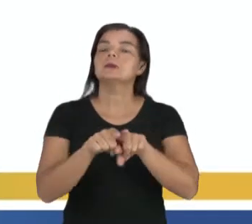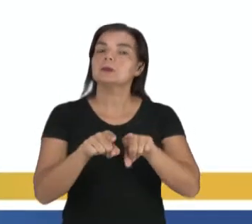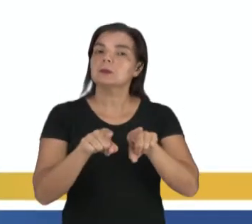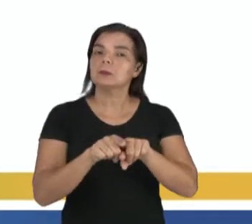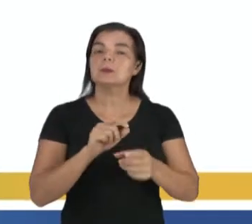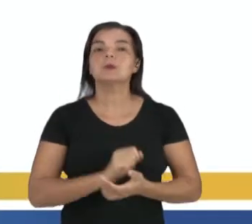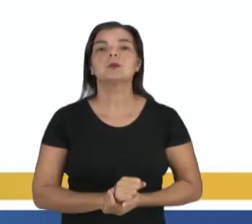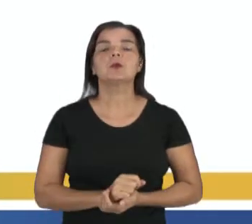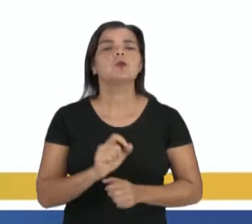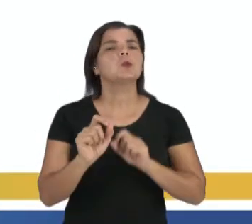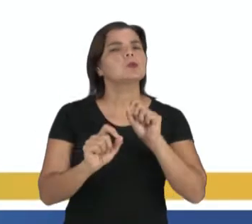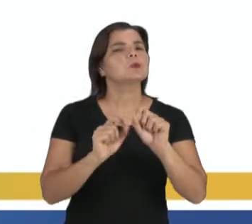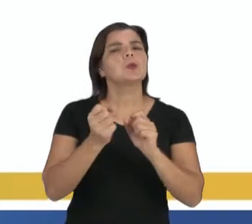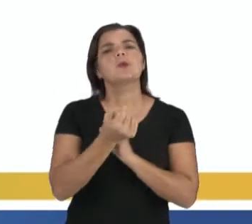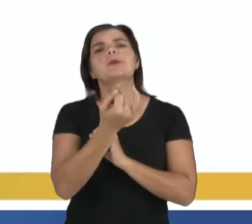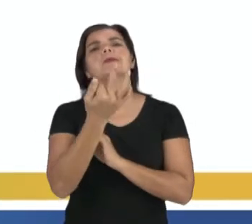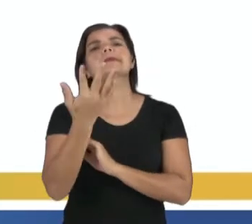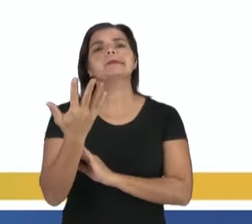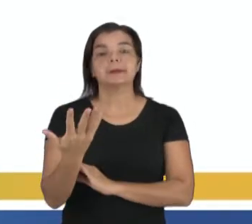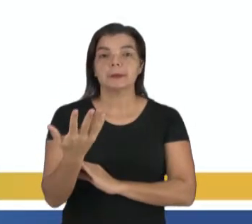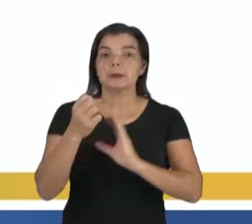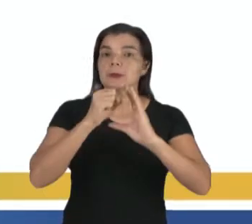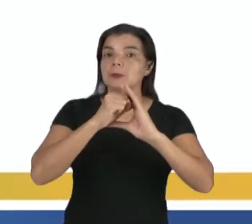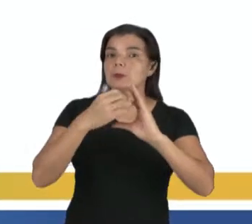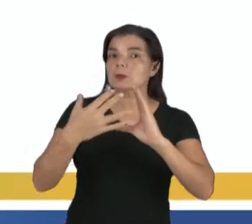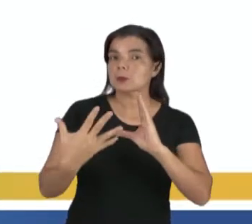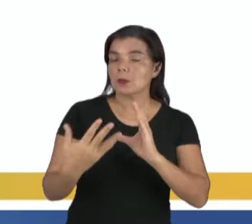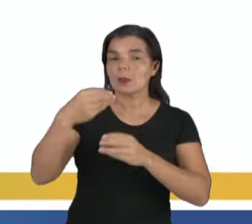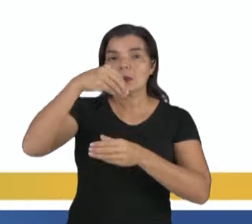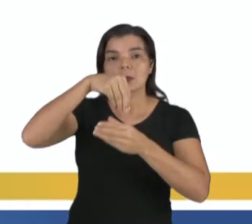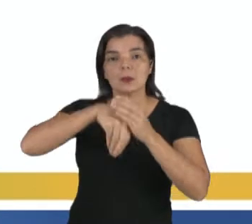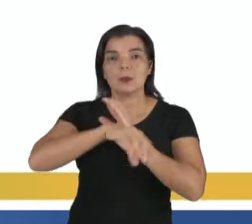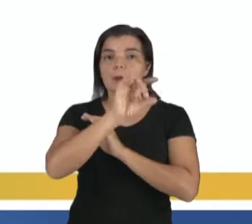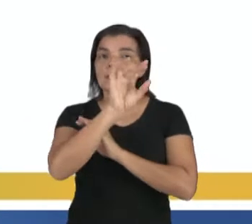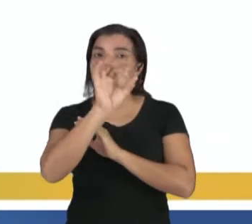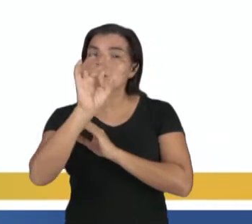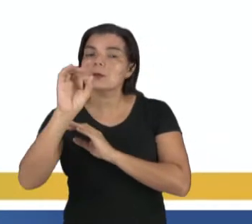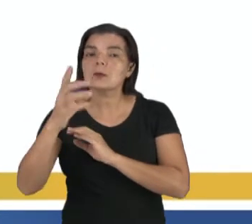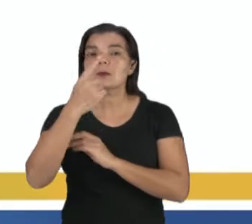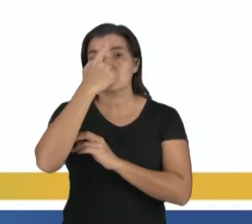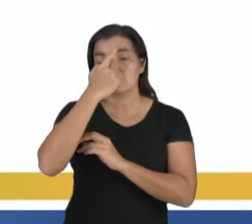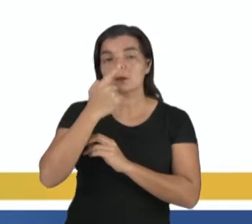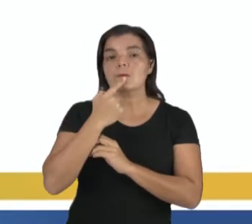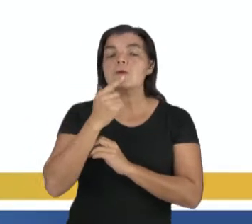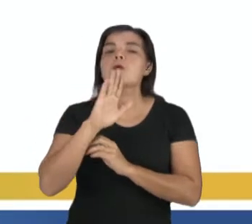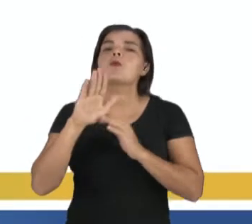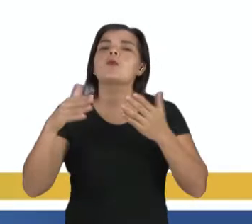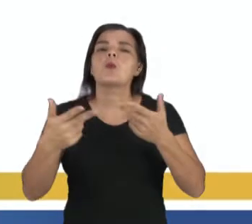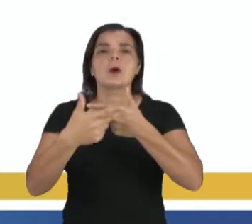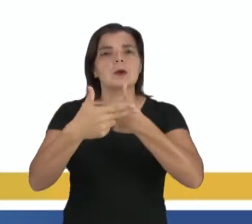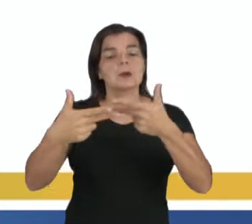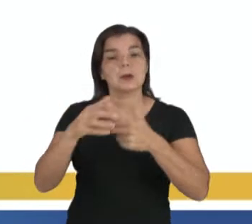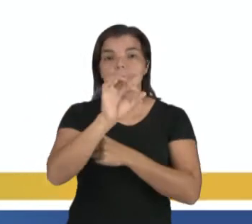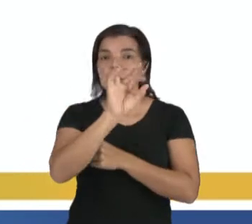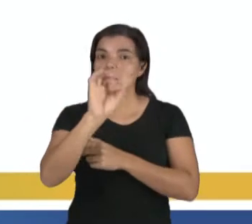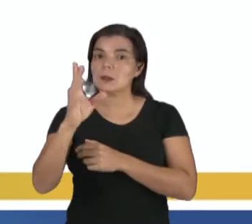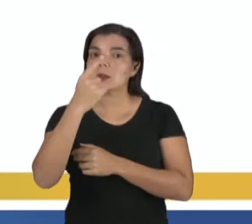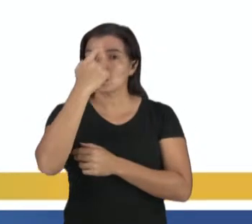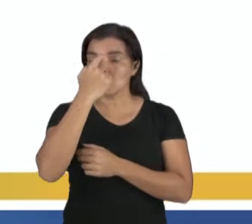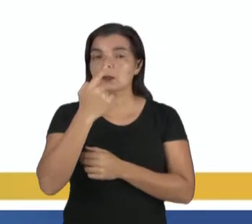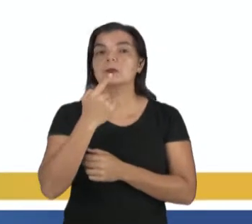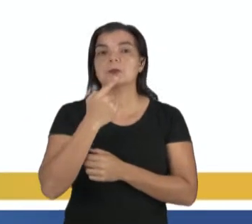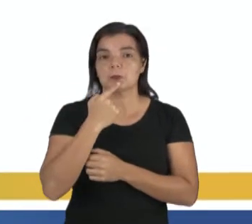observem quais são as características dentro de cada imagem, quais são os objetos que compõem cada imagem